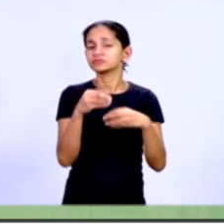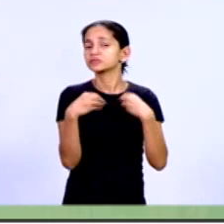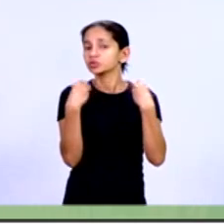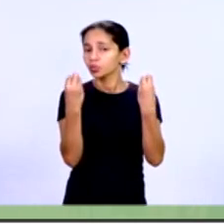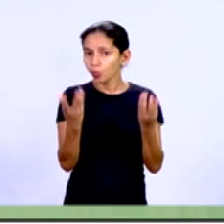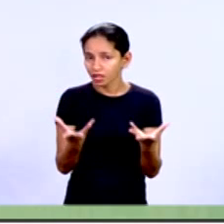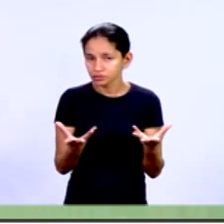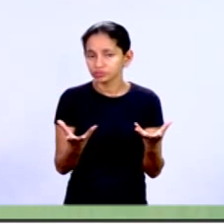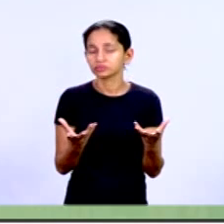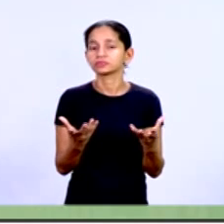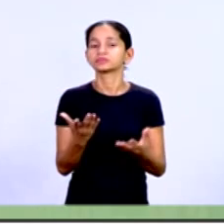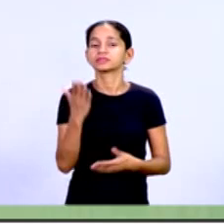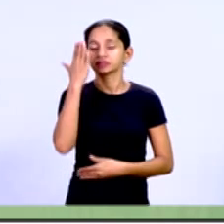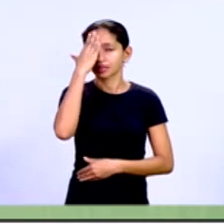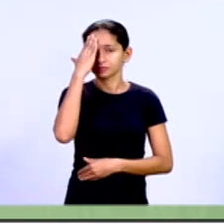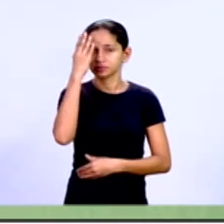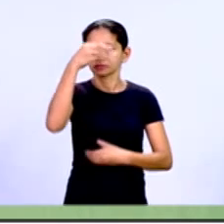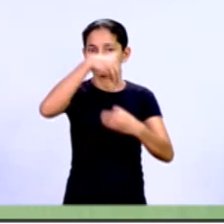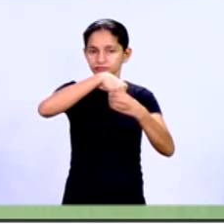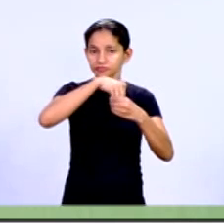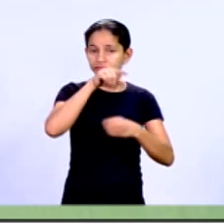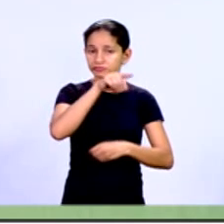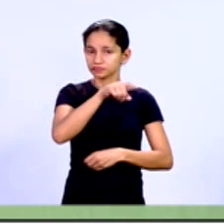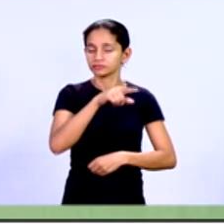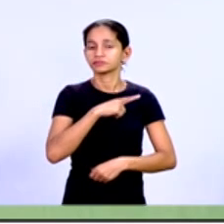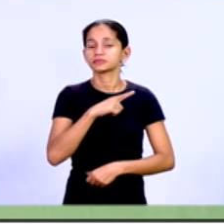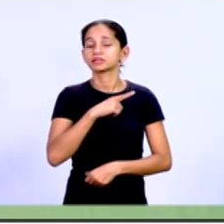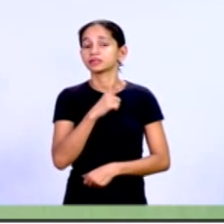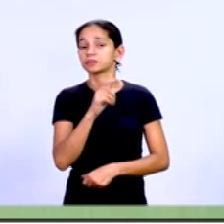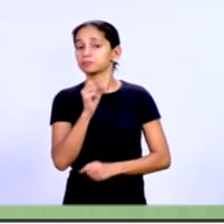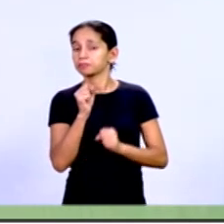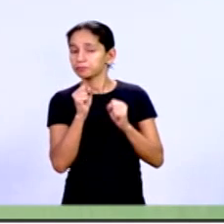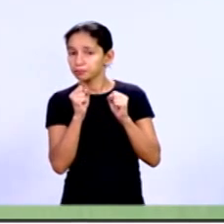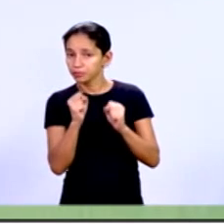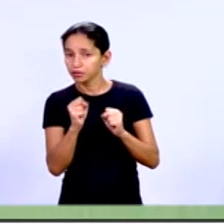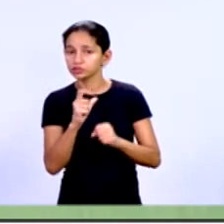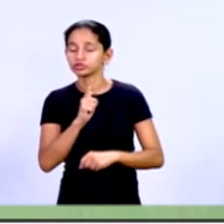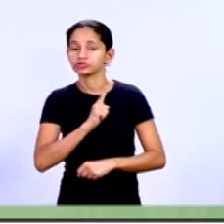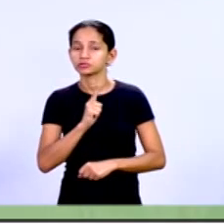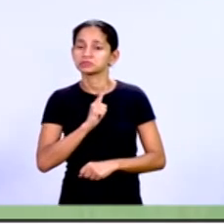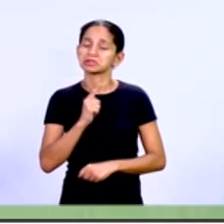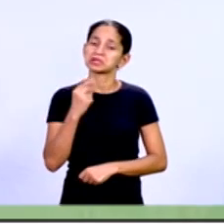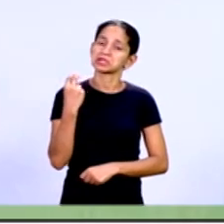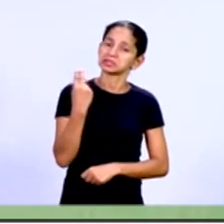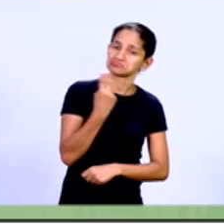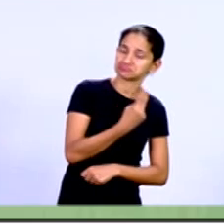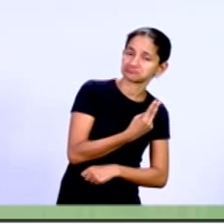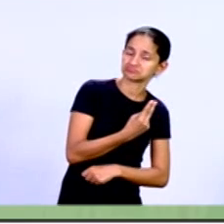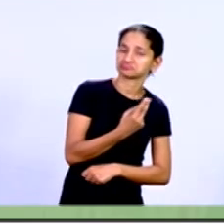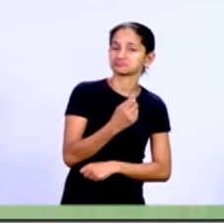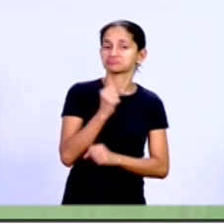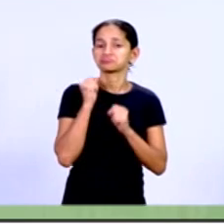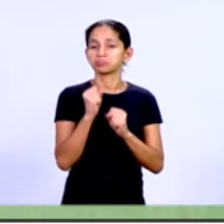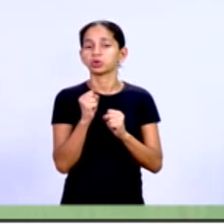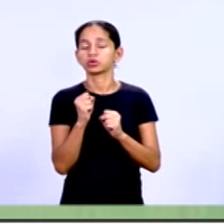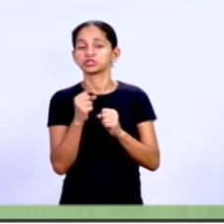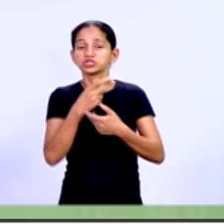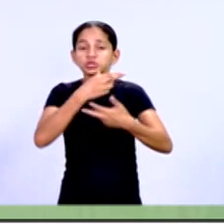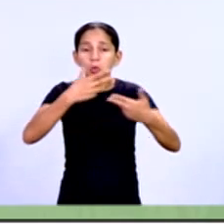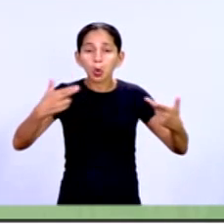valores monetários para as ações. Ela pode ter um valor nominal, um valor